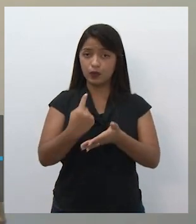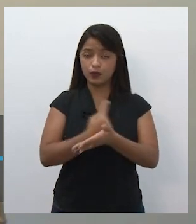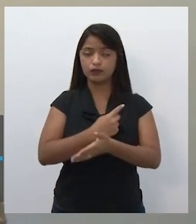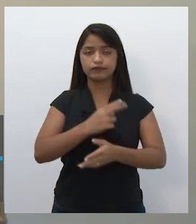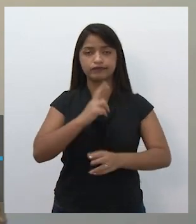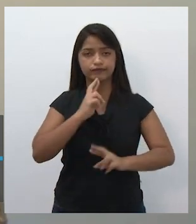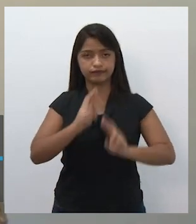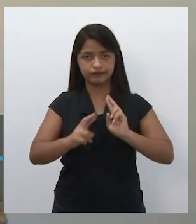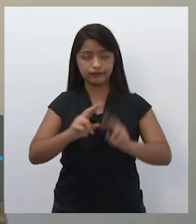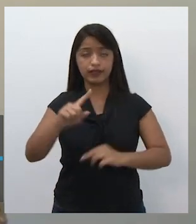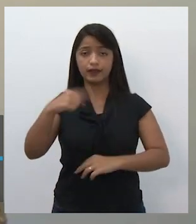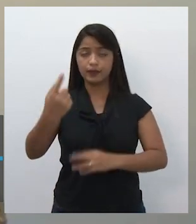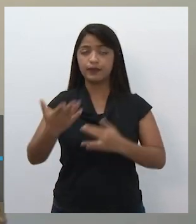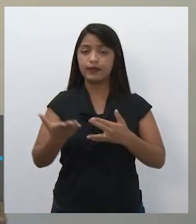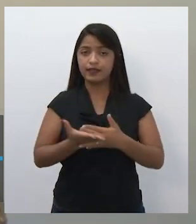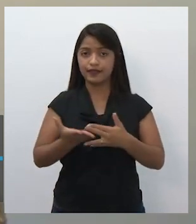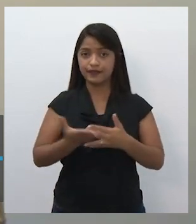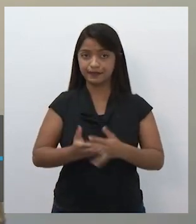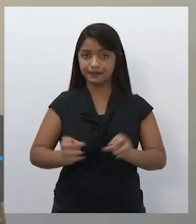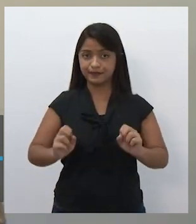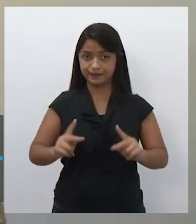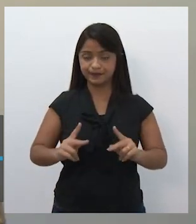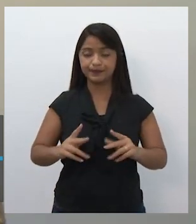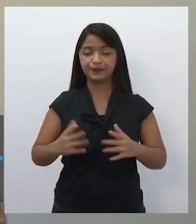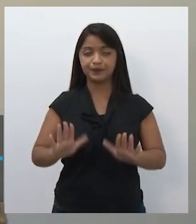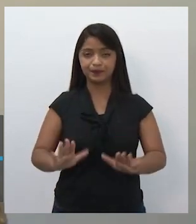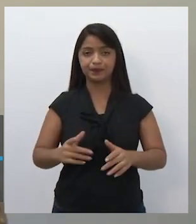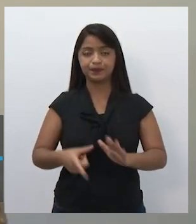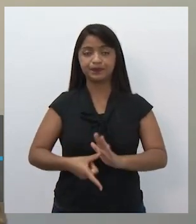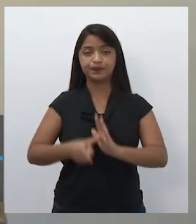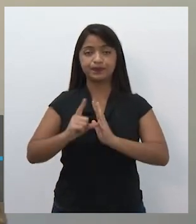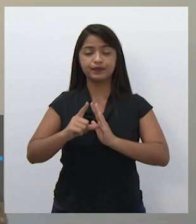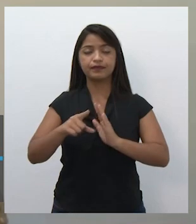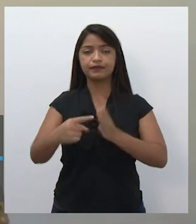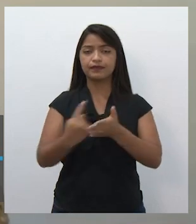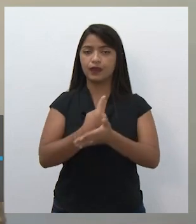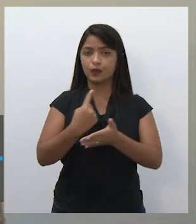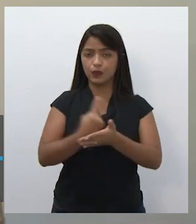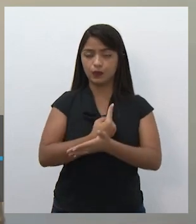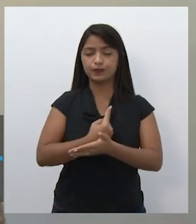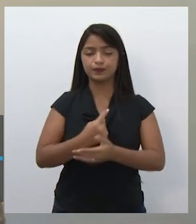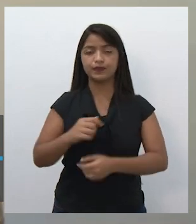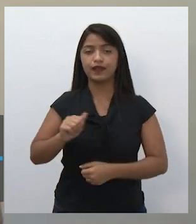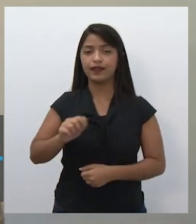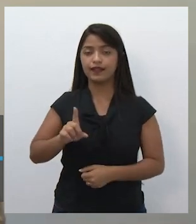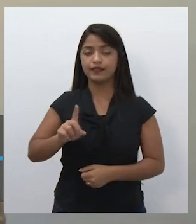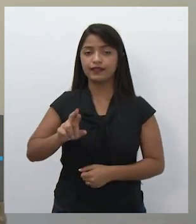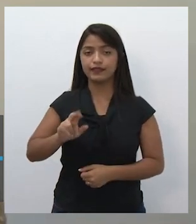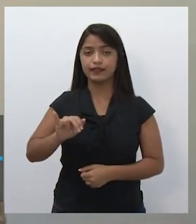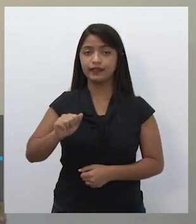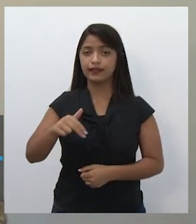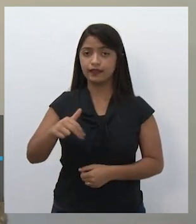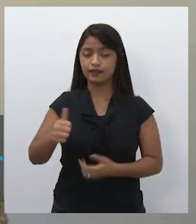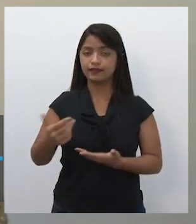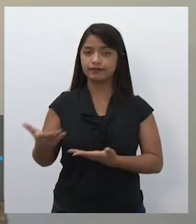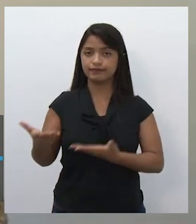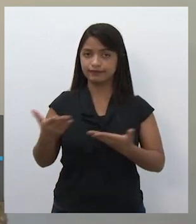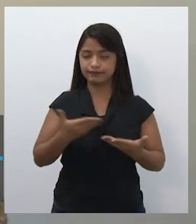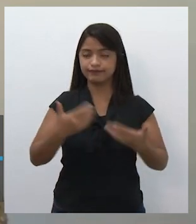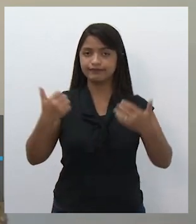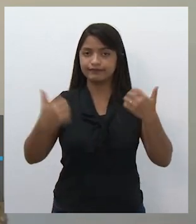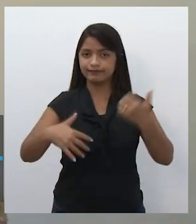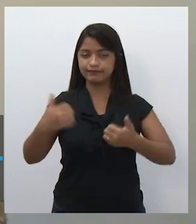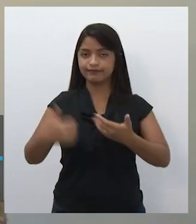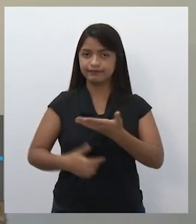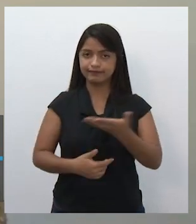pequeno intervalo. Mas primeiro tem algumas perguntinhas que a Adriana vai estar comentando com vocês. Adriana,